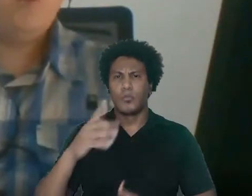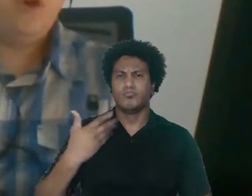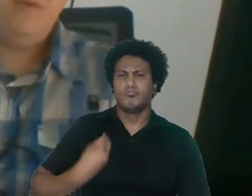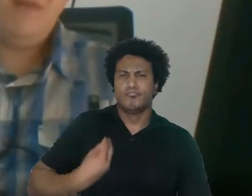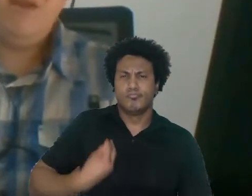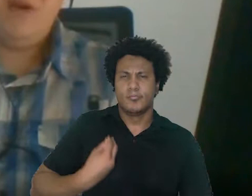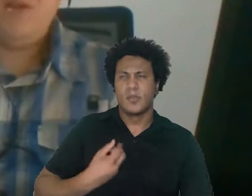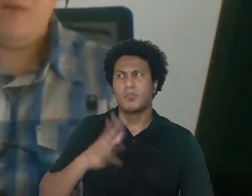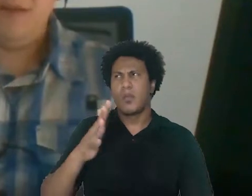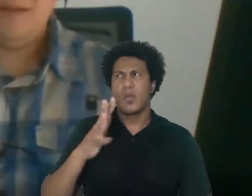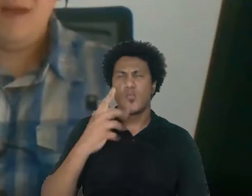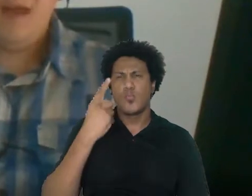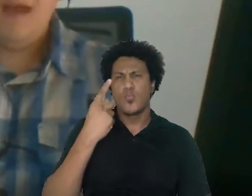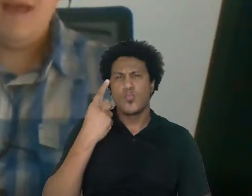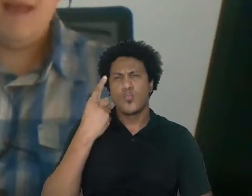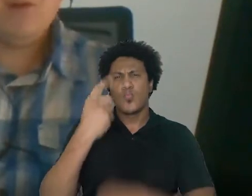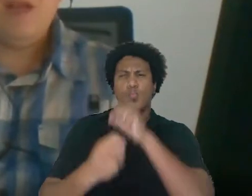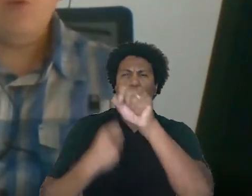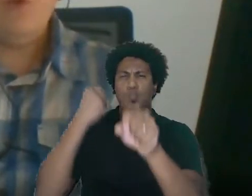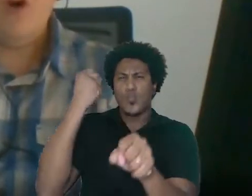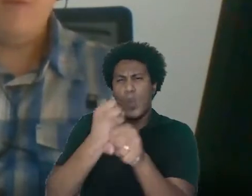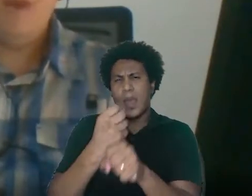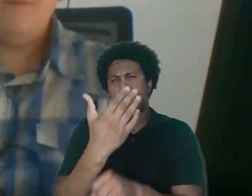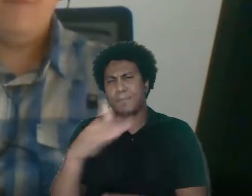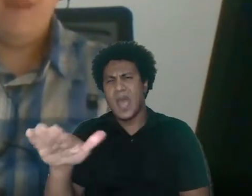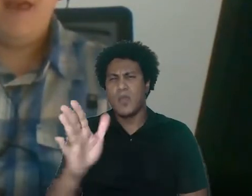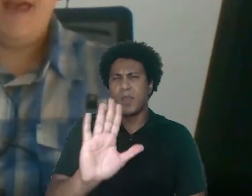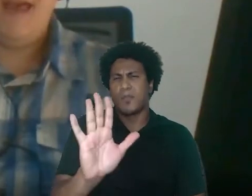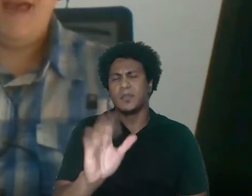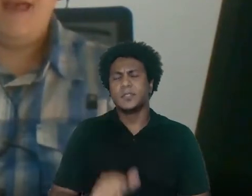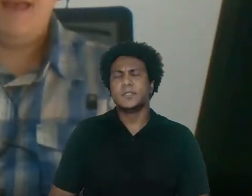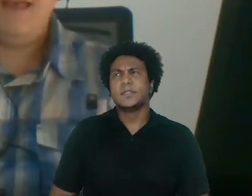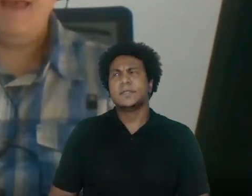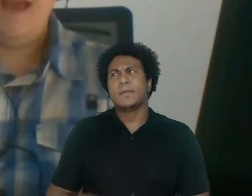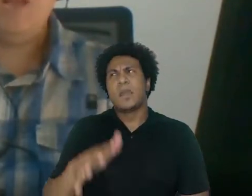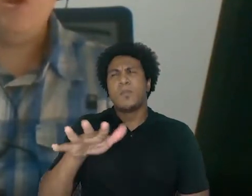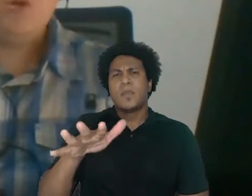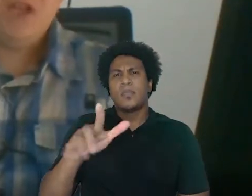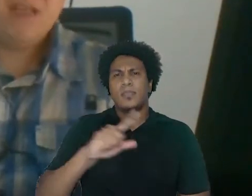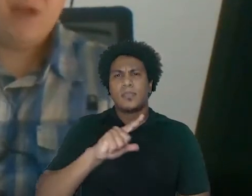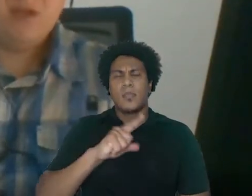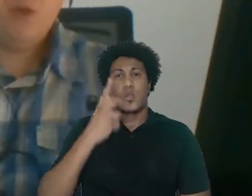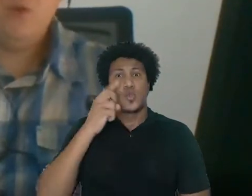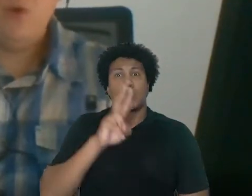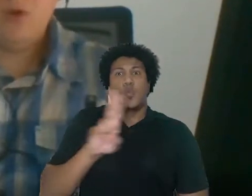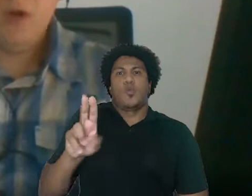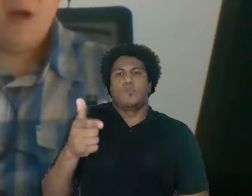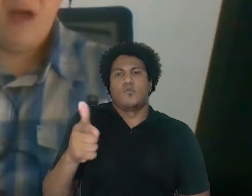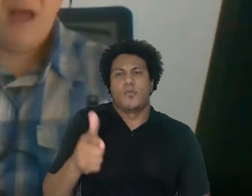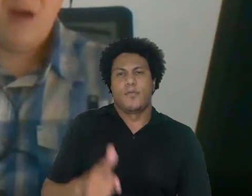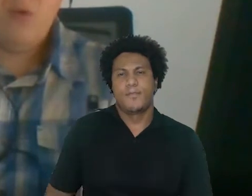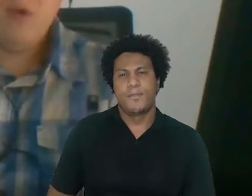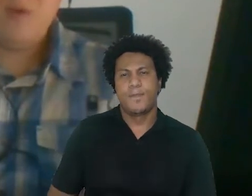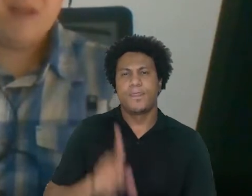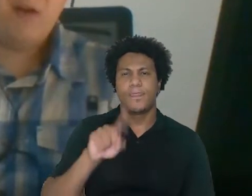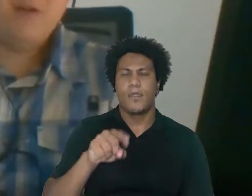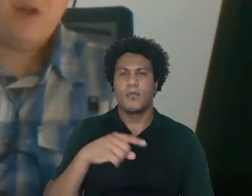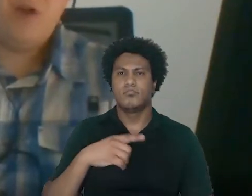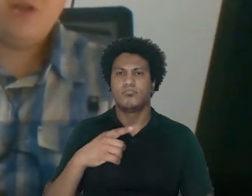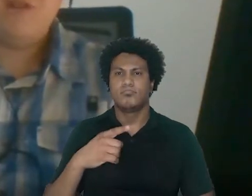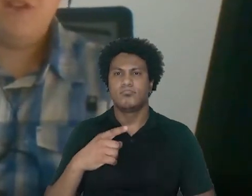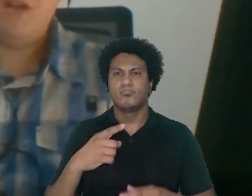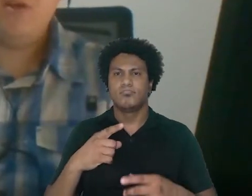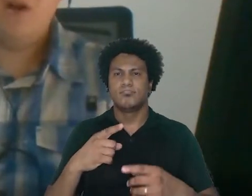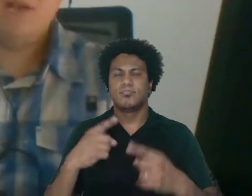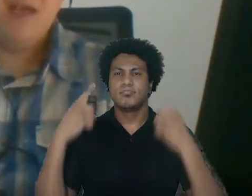ao último ano e meio, mais ou menos. Ele não tem um nome que é de onde resultou o espetáculo